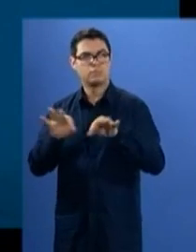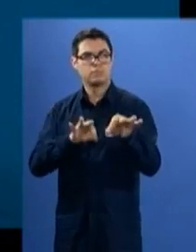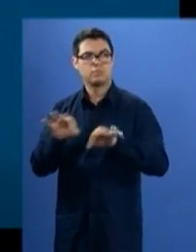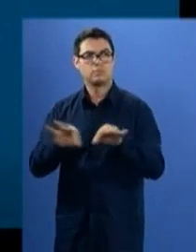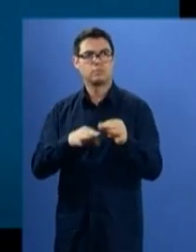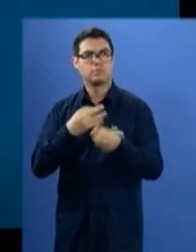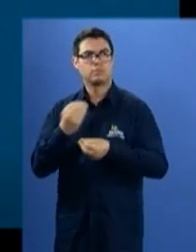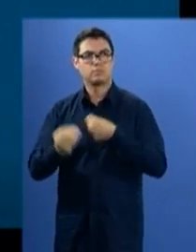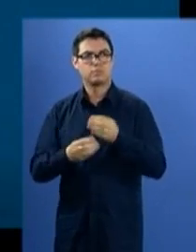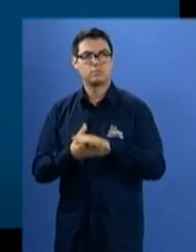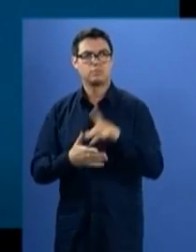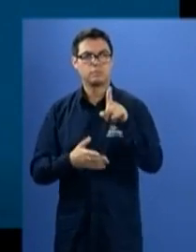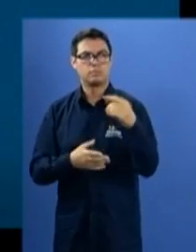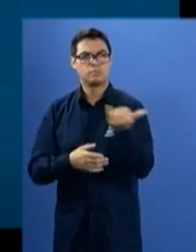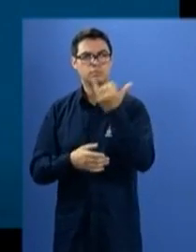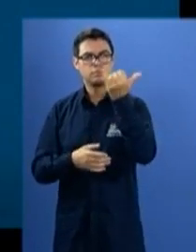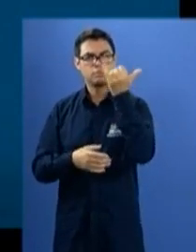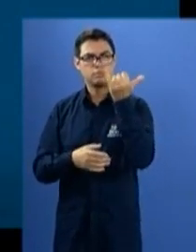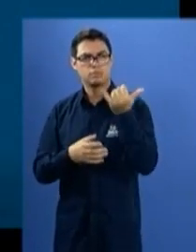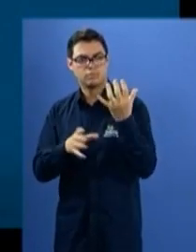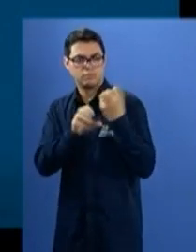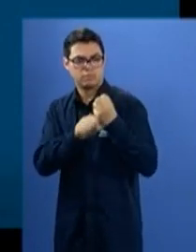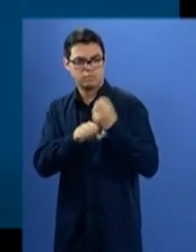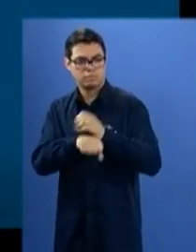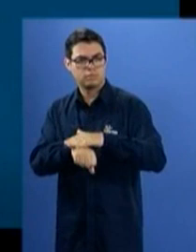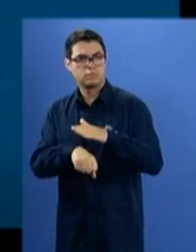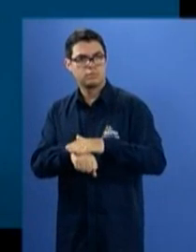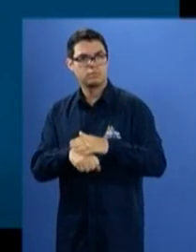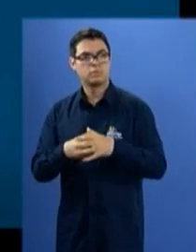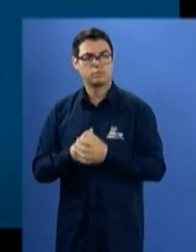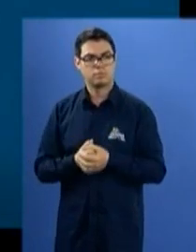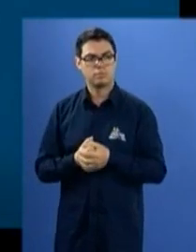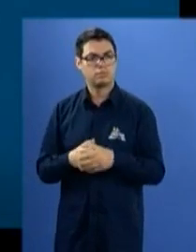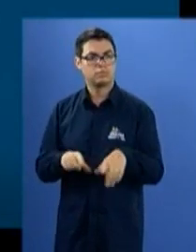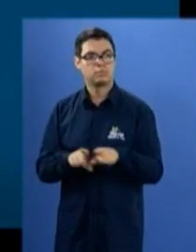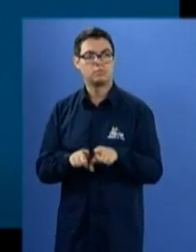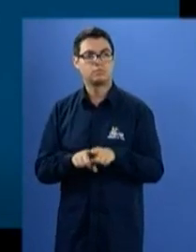Será que realmente é importante calcular o tempo?